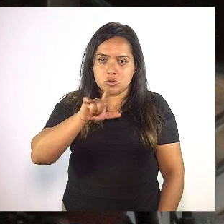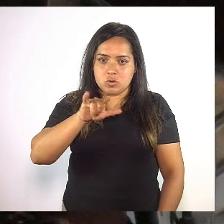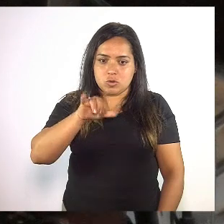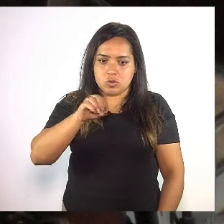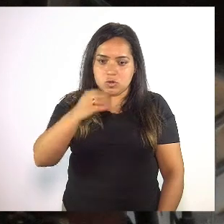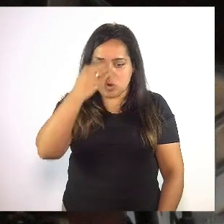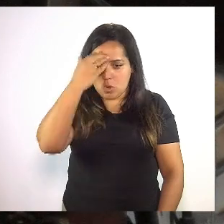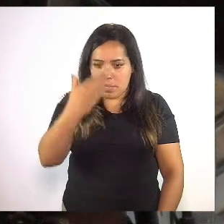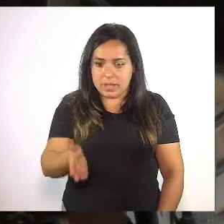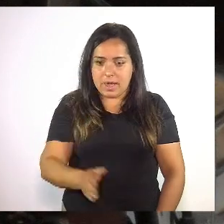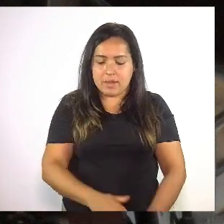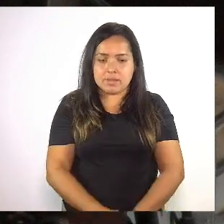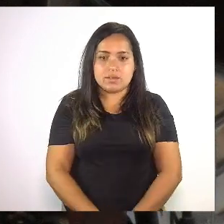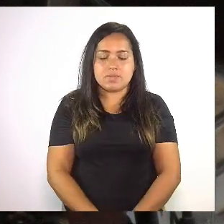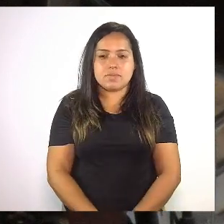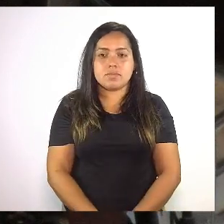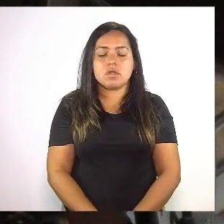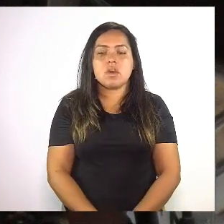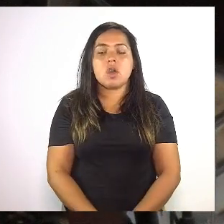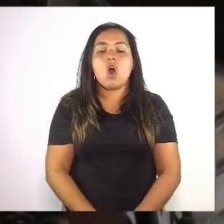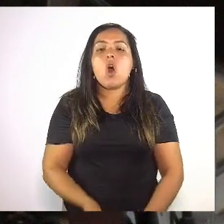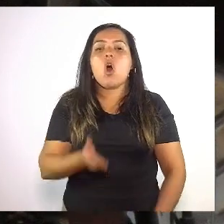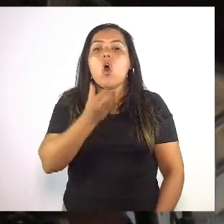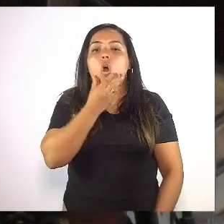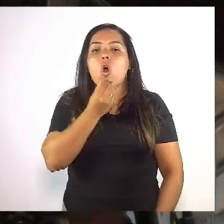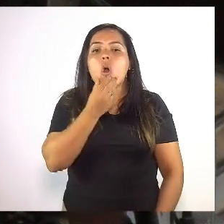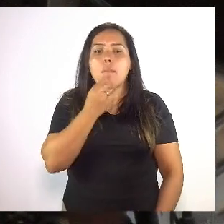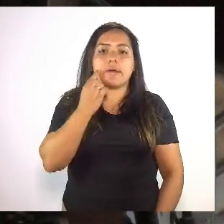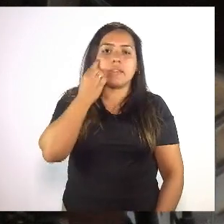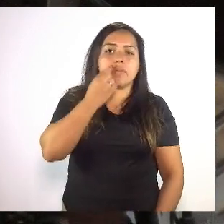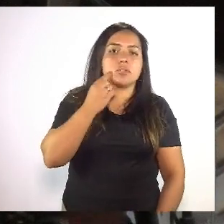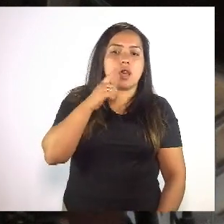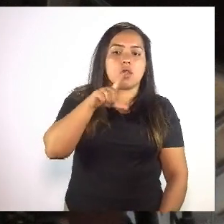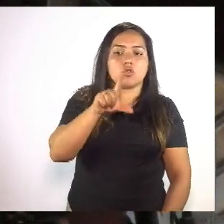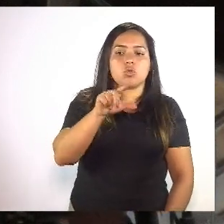Obrigado. Fechou. Passa a palavra para o deputado Luiz Paulo.